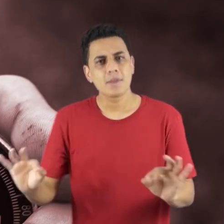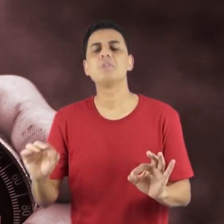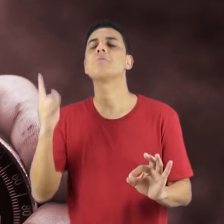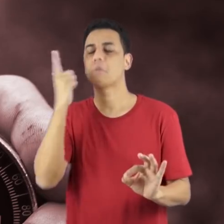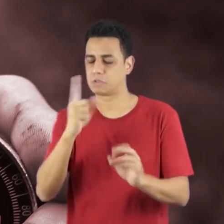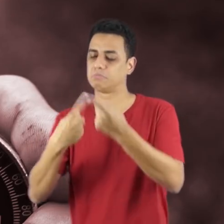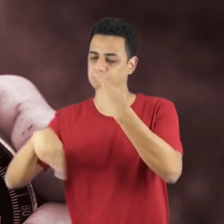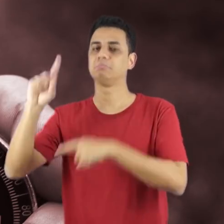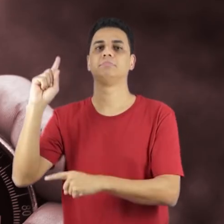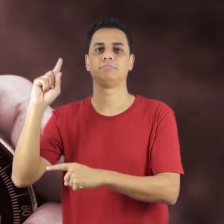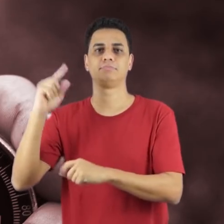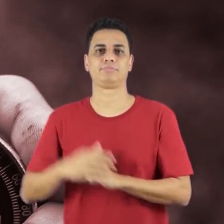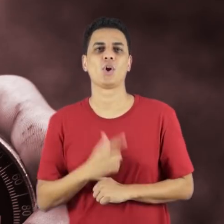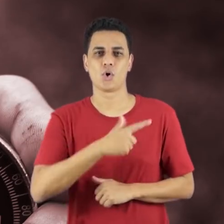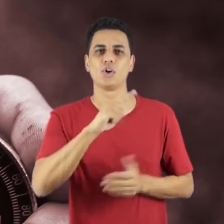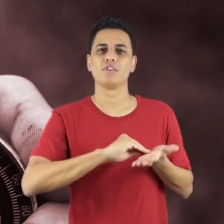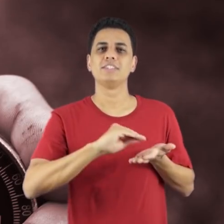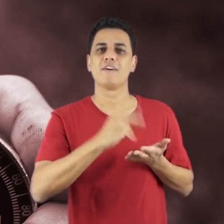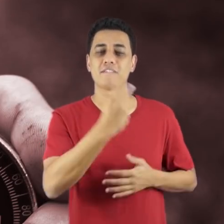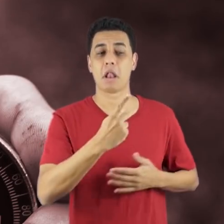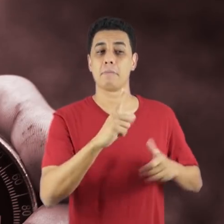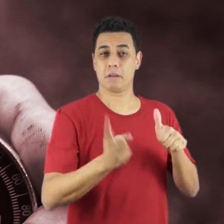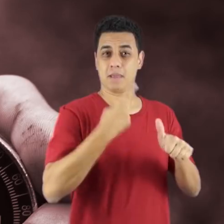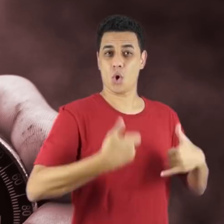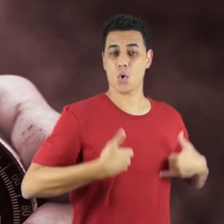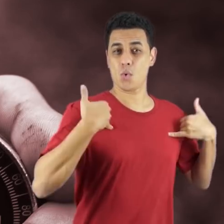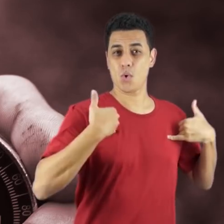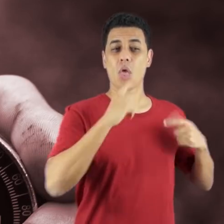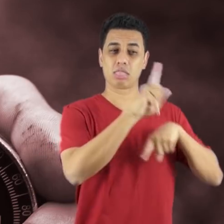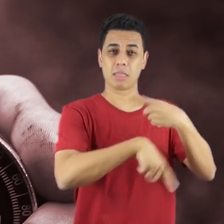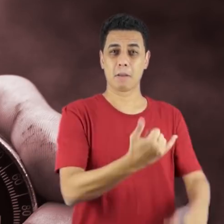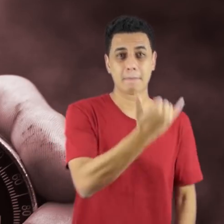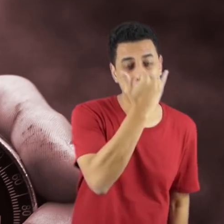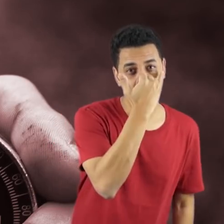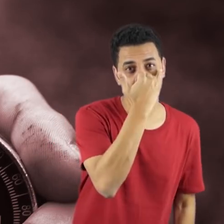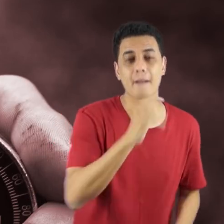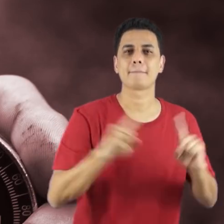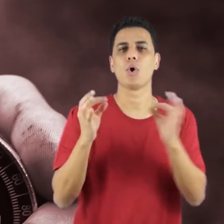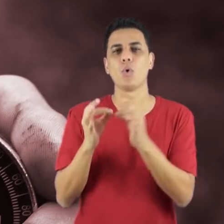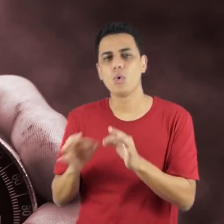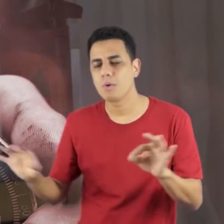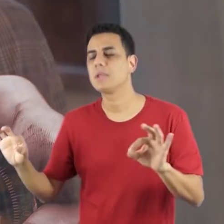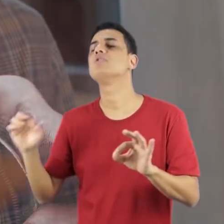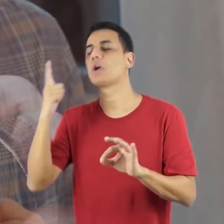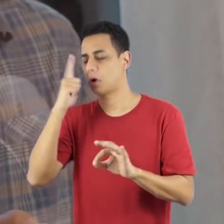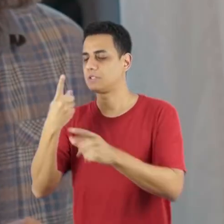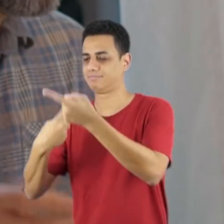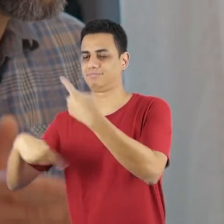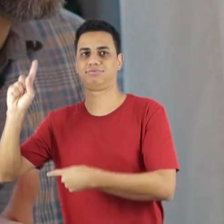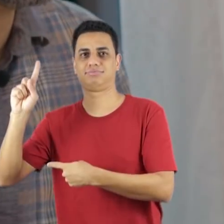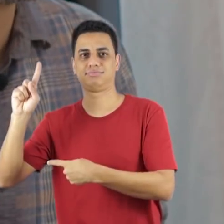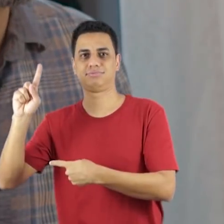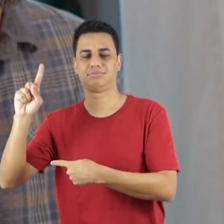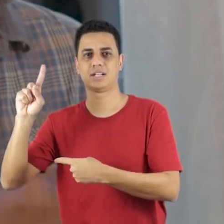Numa outra versão, a gente lê: primeiro vem o orgulho e depois a queda, mas a humildade é precursora da honra. Quem aparece aqui é